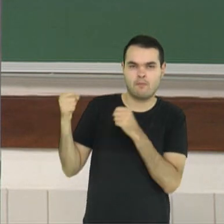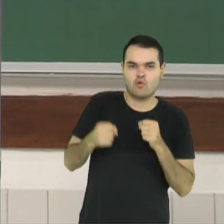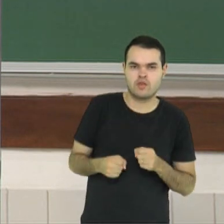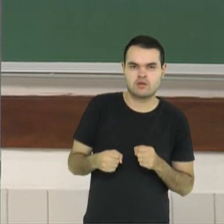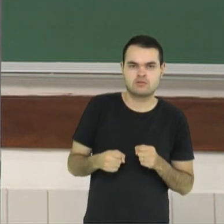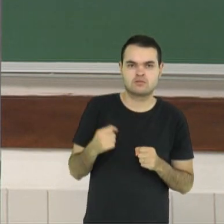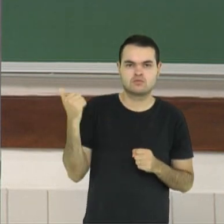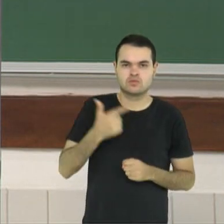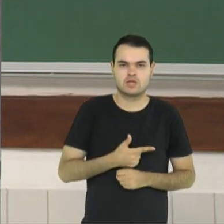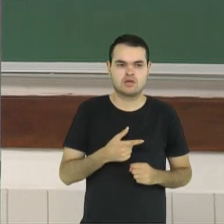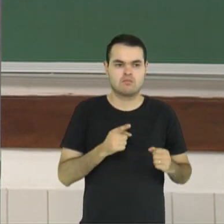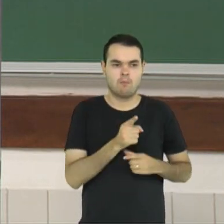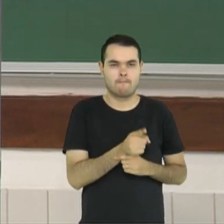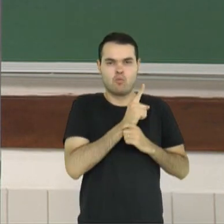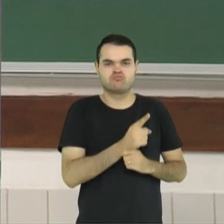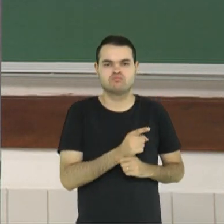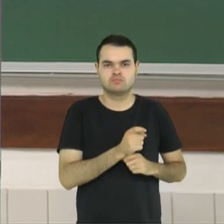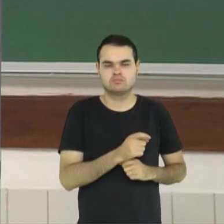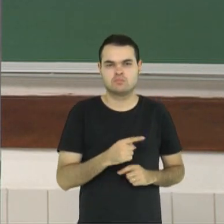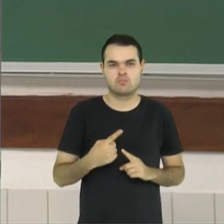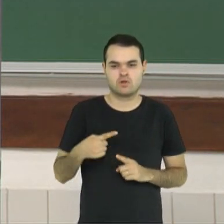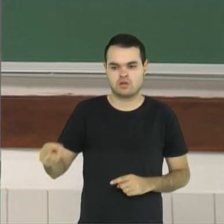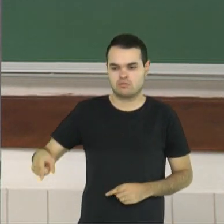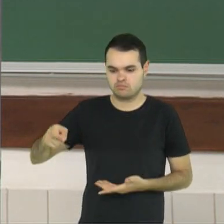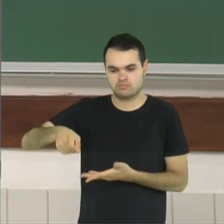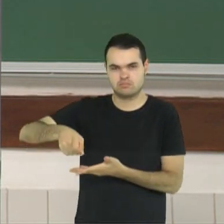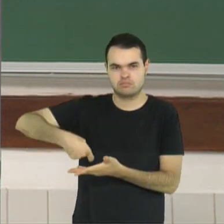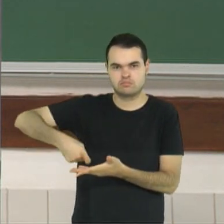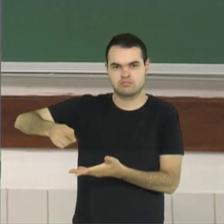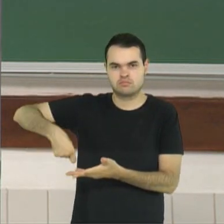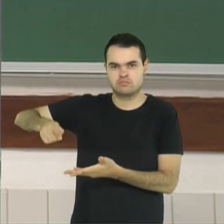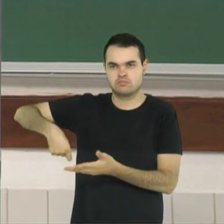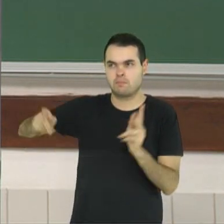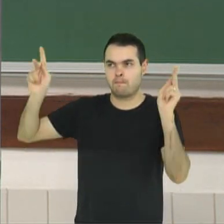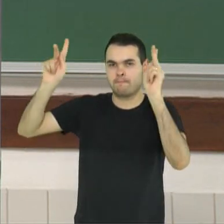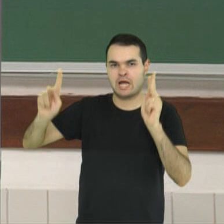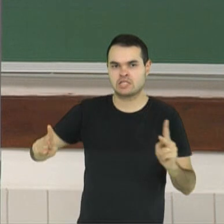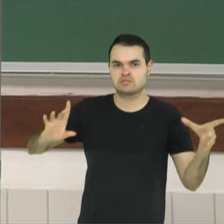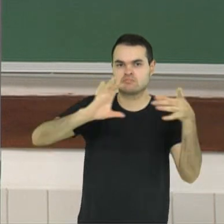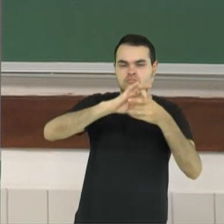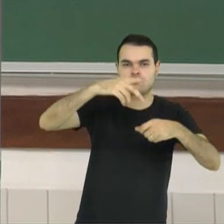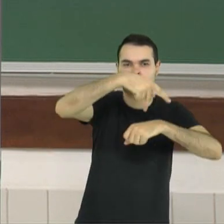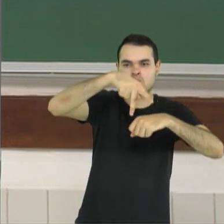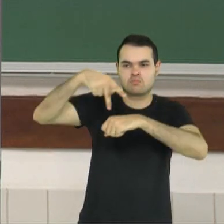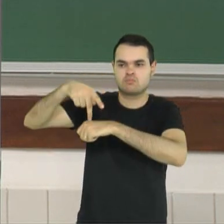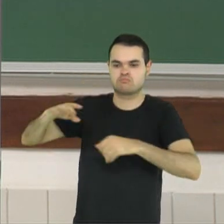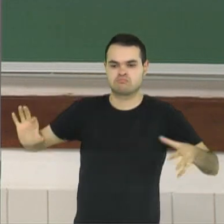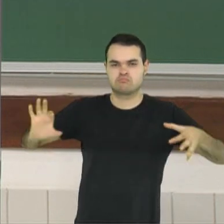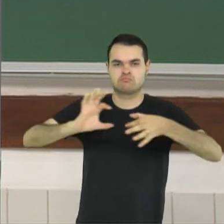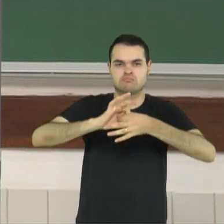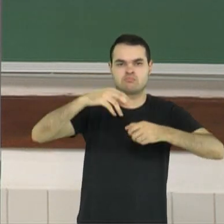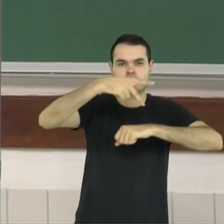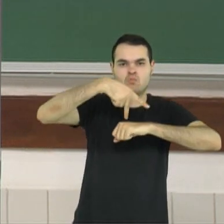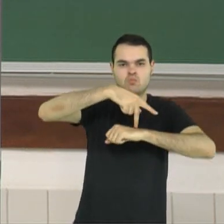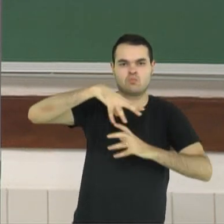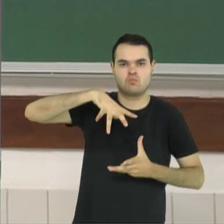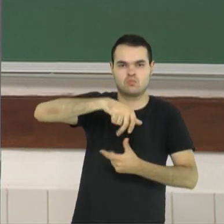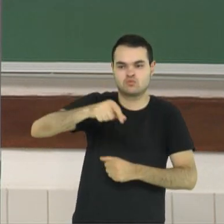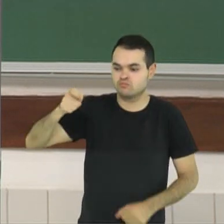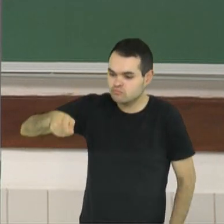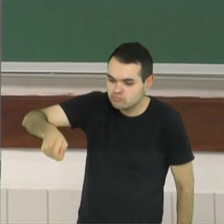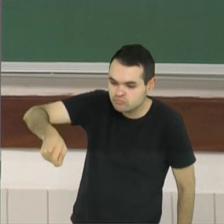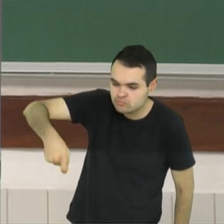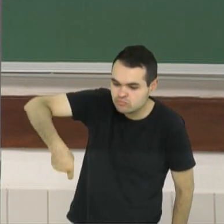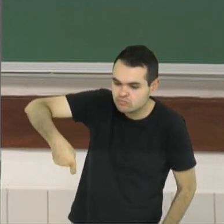poder que um tanque de guerra. Porque se eu assinar isso daqui, eu faço paz com o país. Eu faço uma aliança de paz com o mundo,